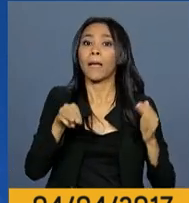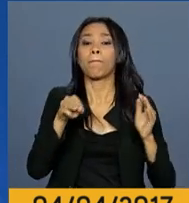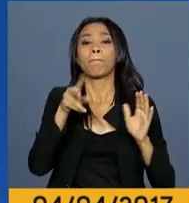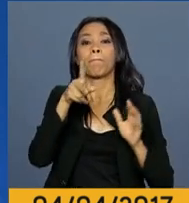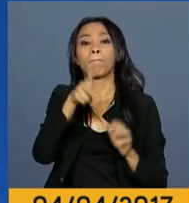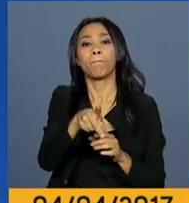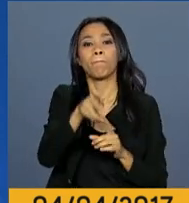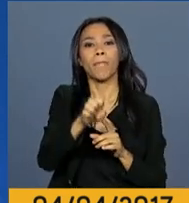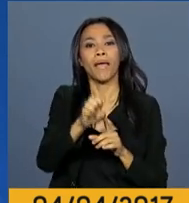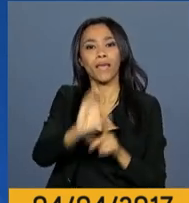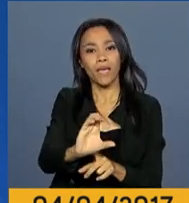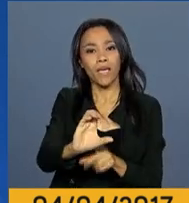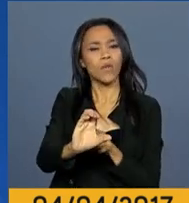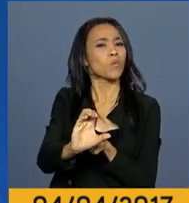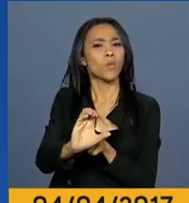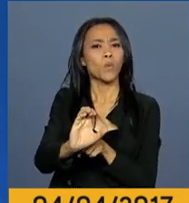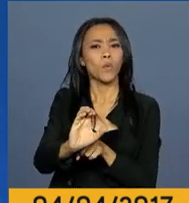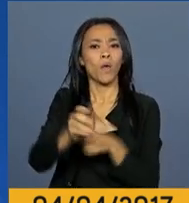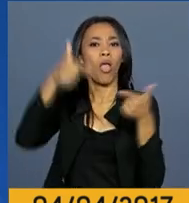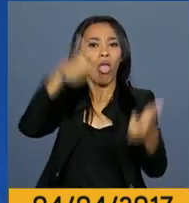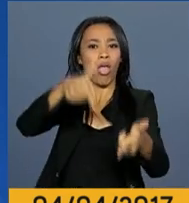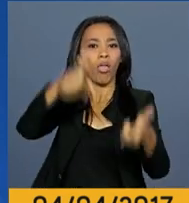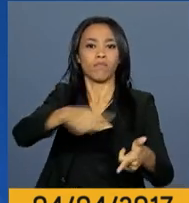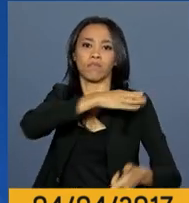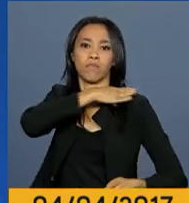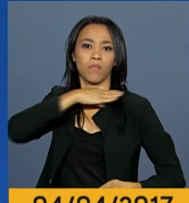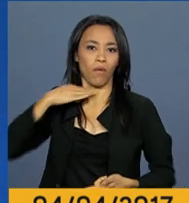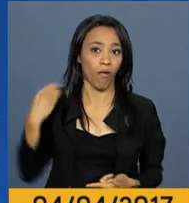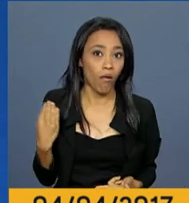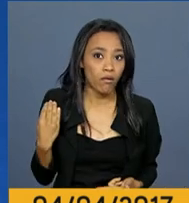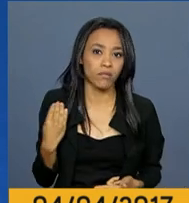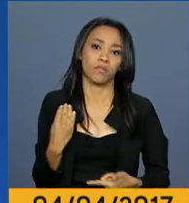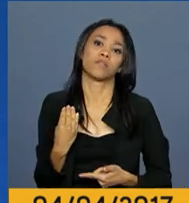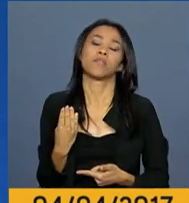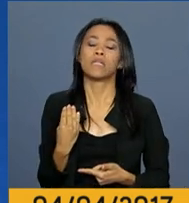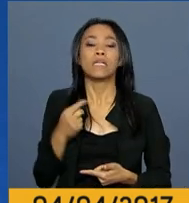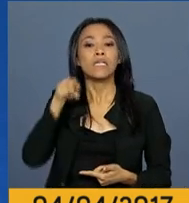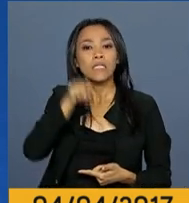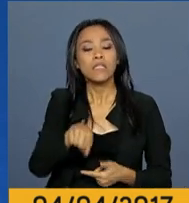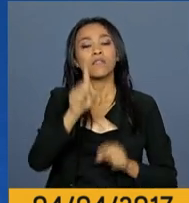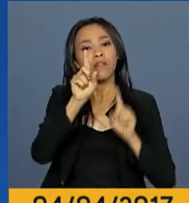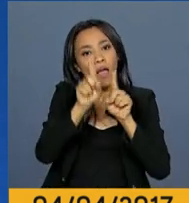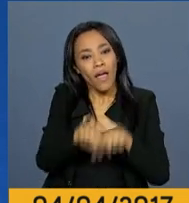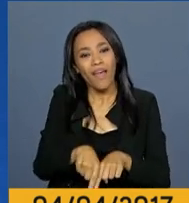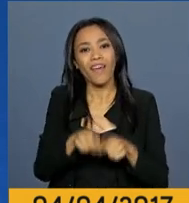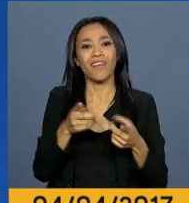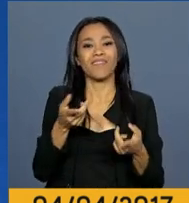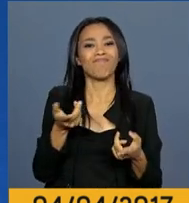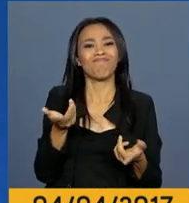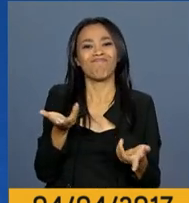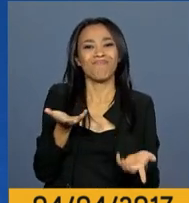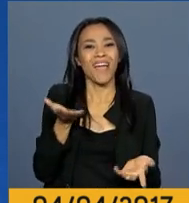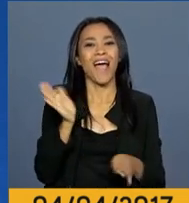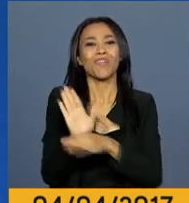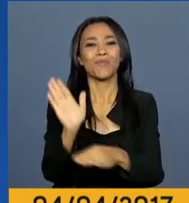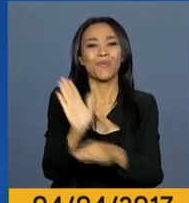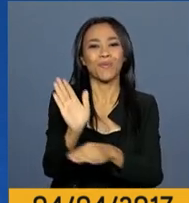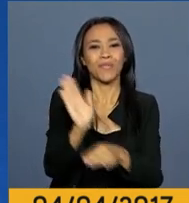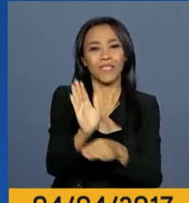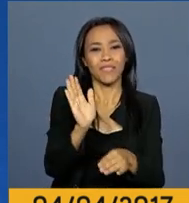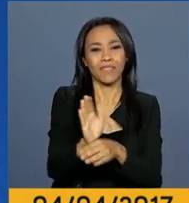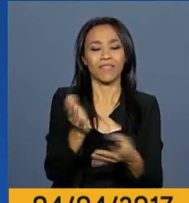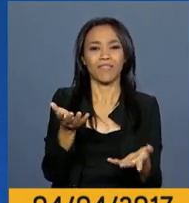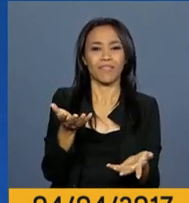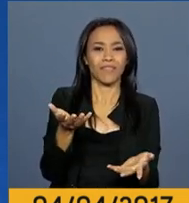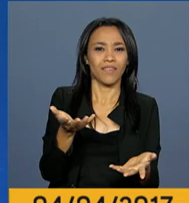morte, porque supostamente seria para desfavorecer os menos favorecidos e, particularmente, a